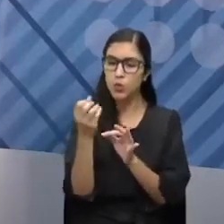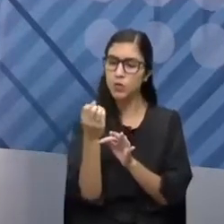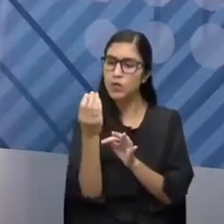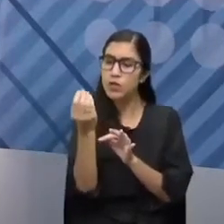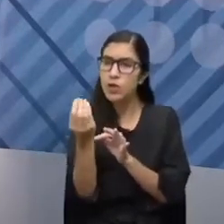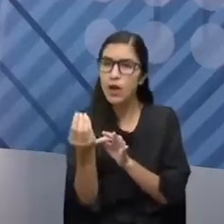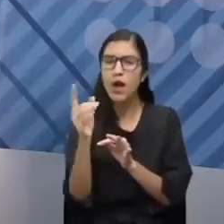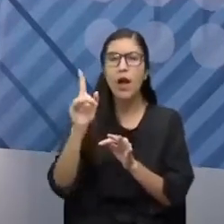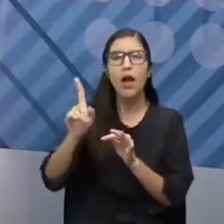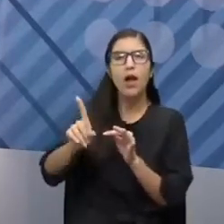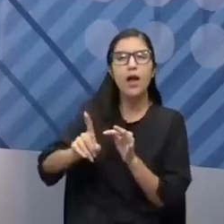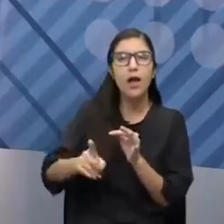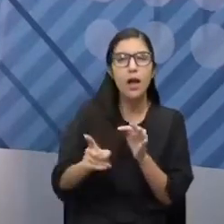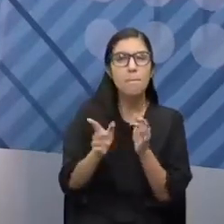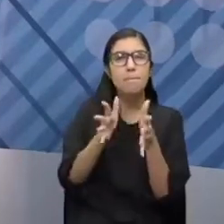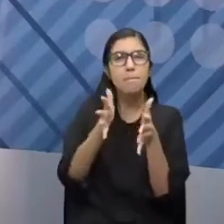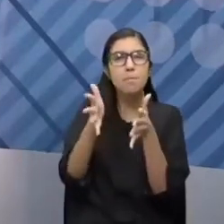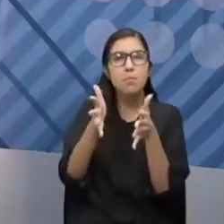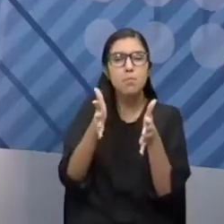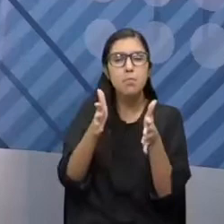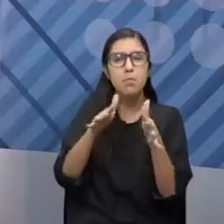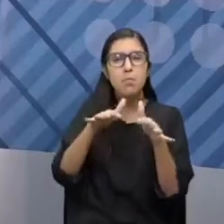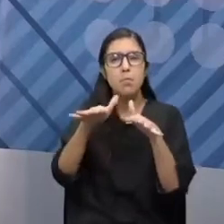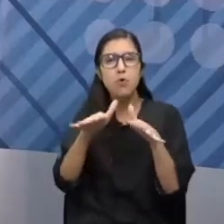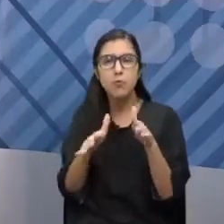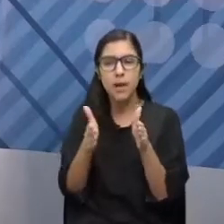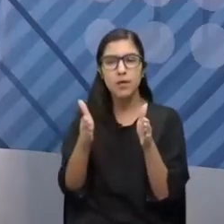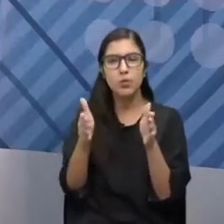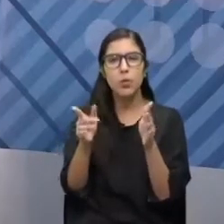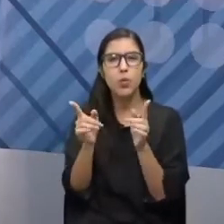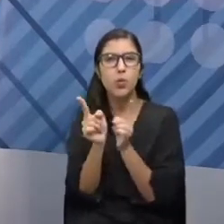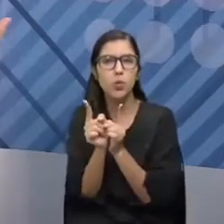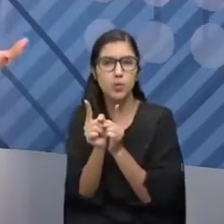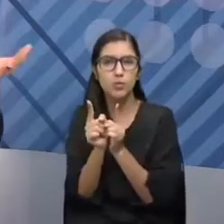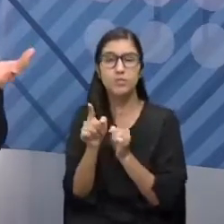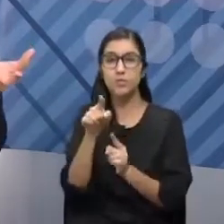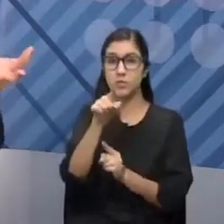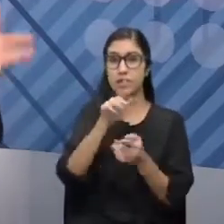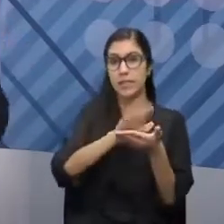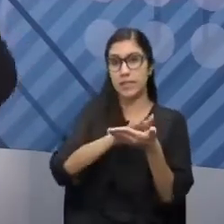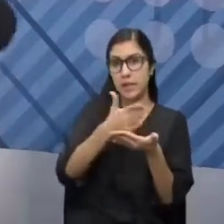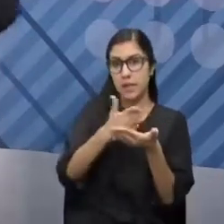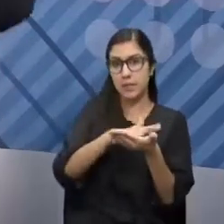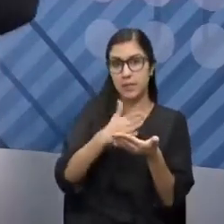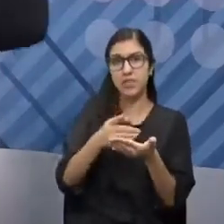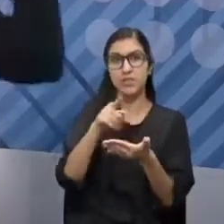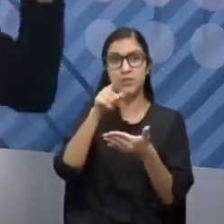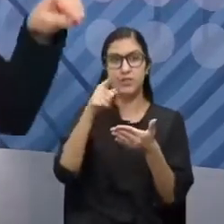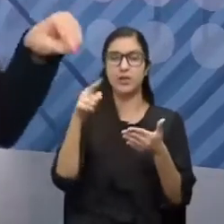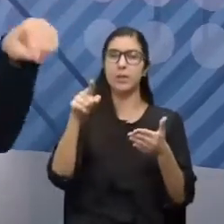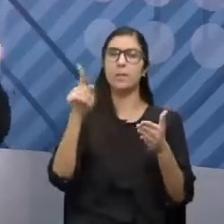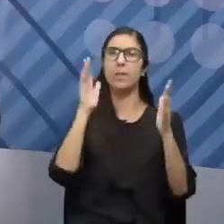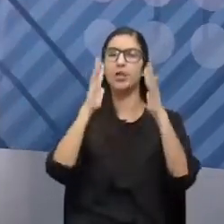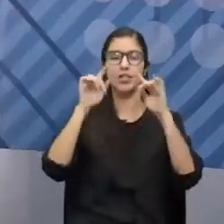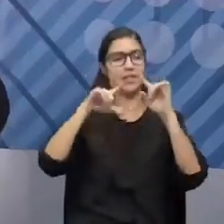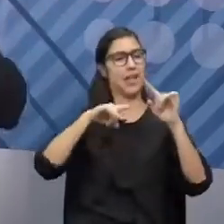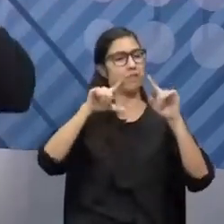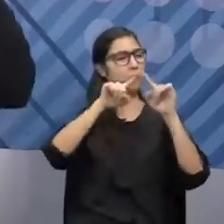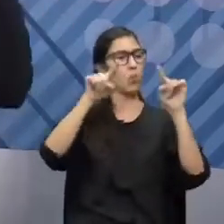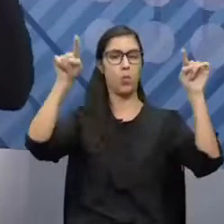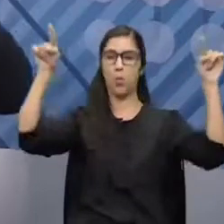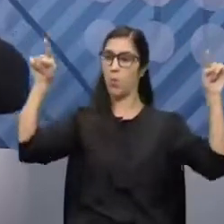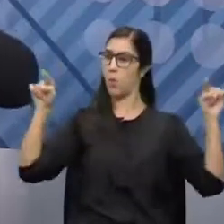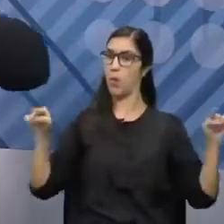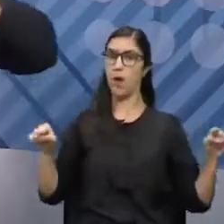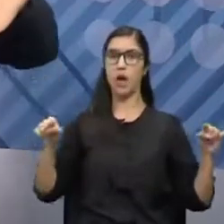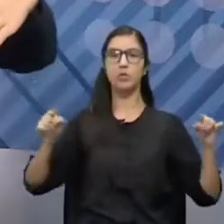viajar, ficam movimentos mais restritos, certo? Então, quando você é um intérprete de Libras e você se imagina dentro de um quadro,